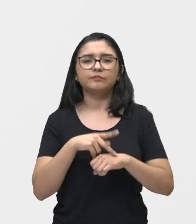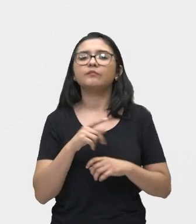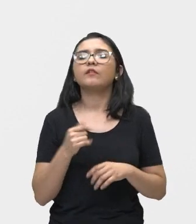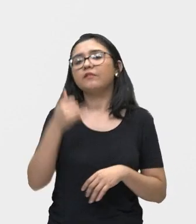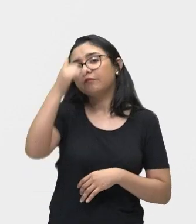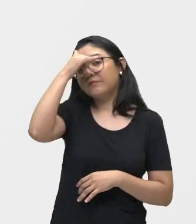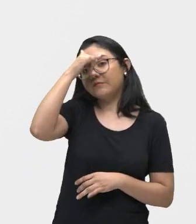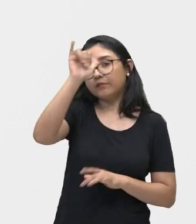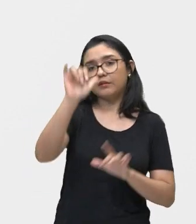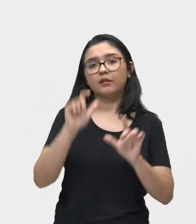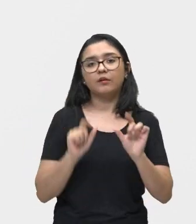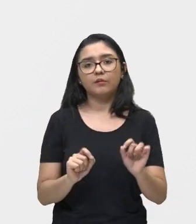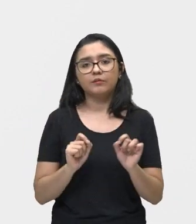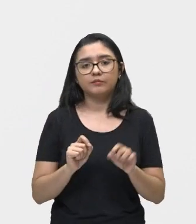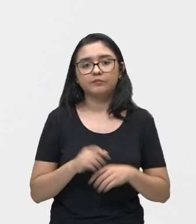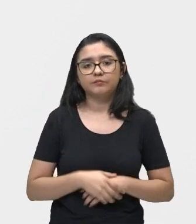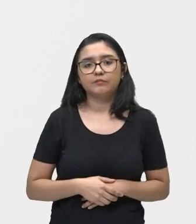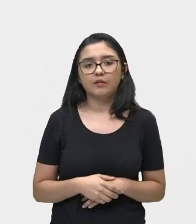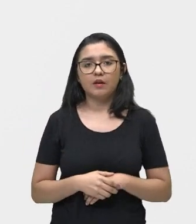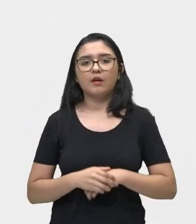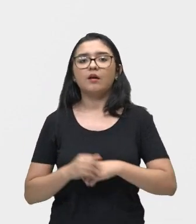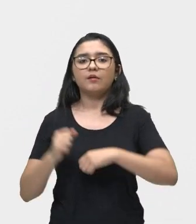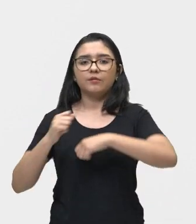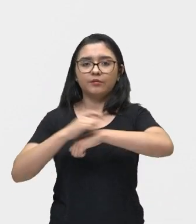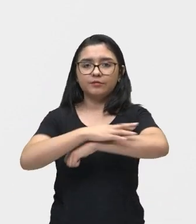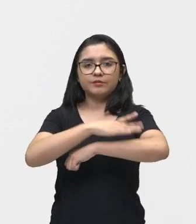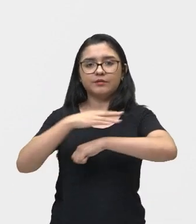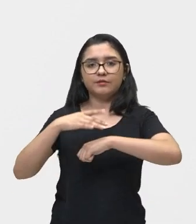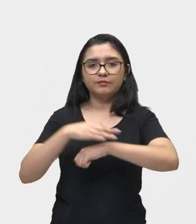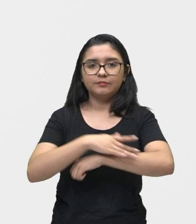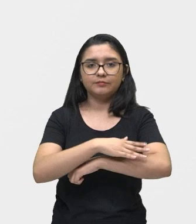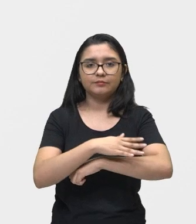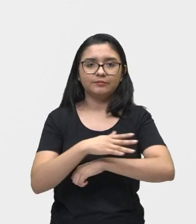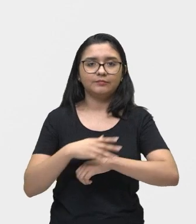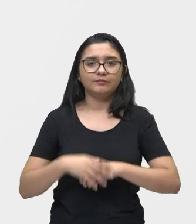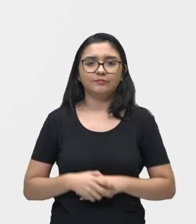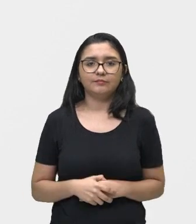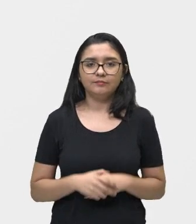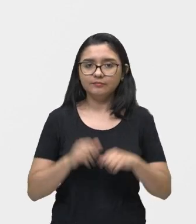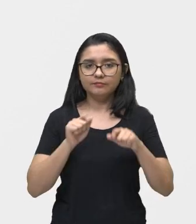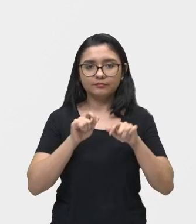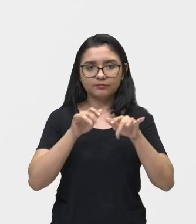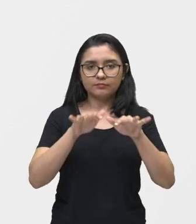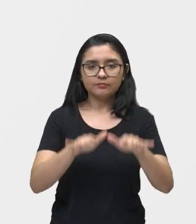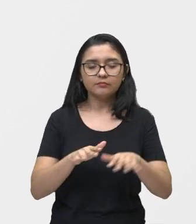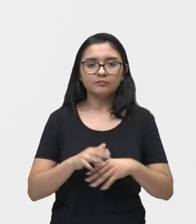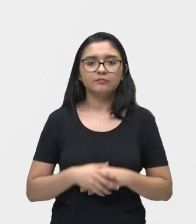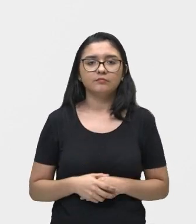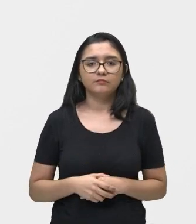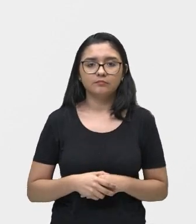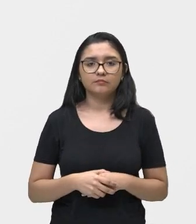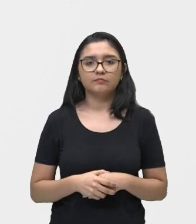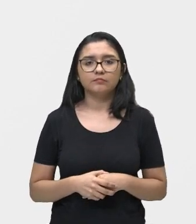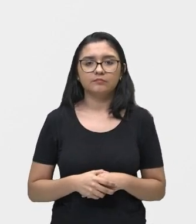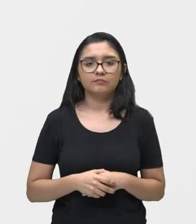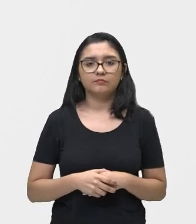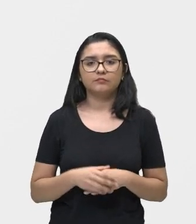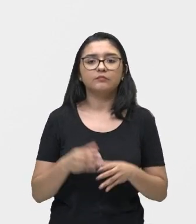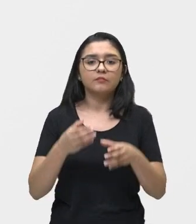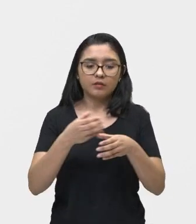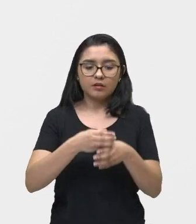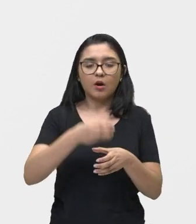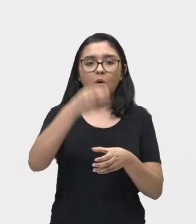Vai evitar a condução e a convecção. Externamente, uma camada de